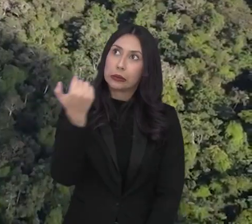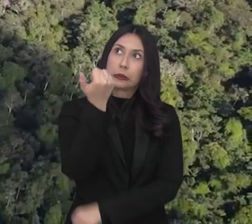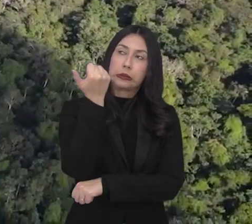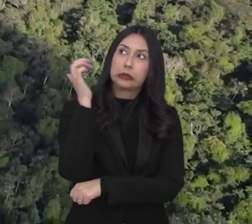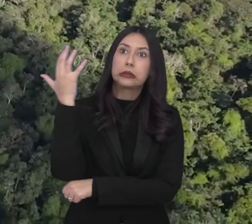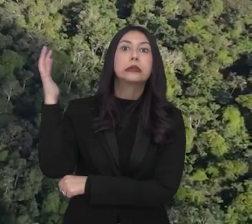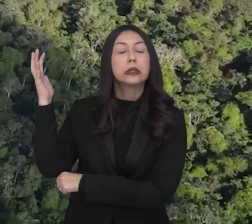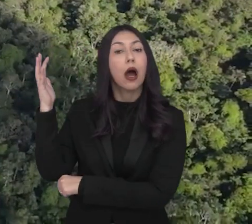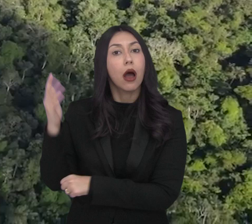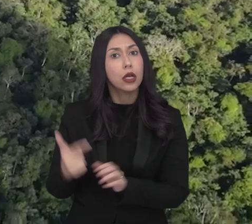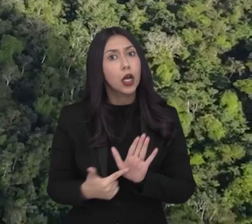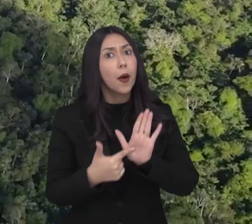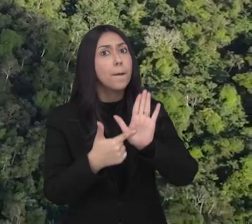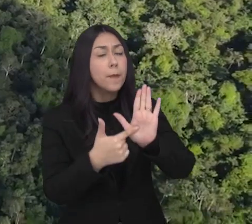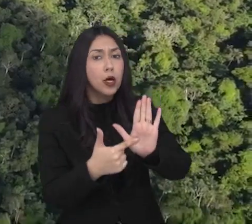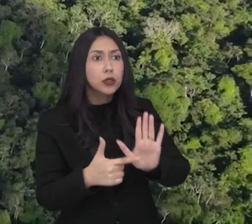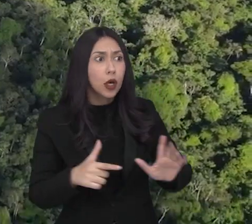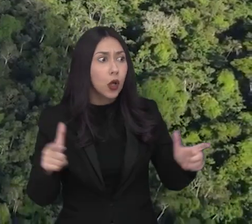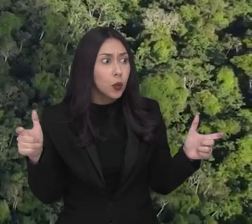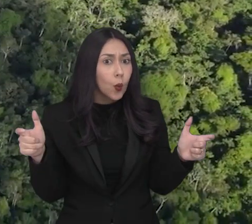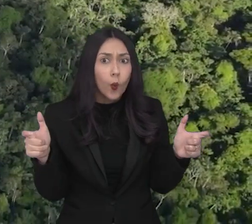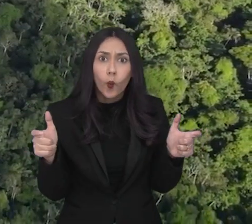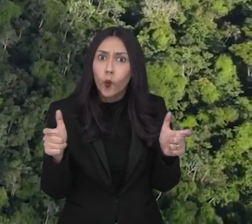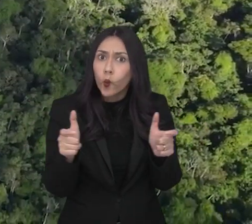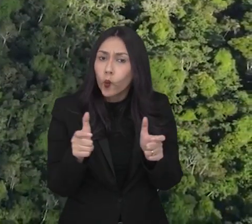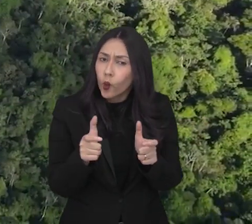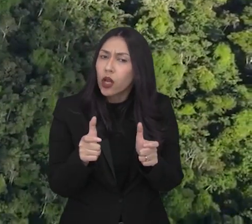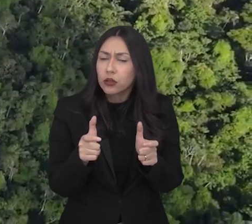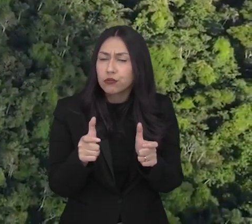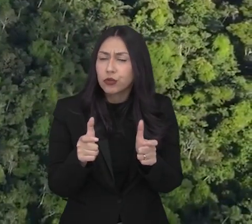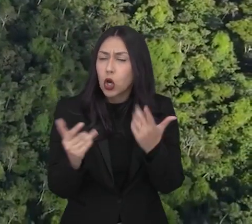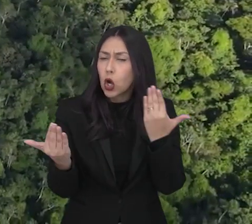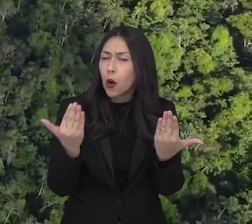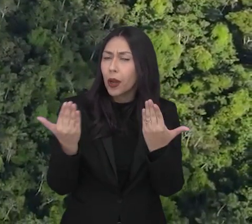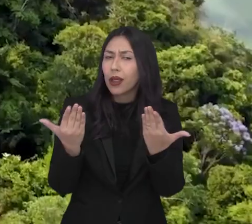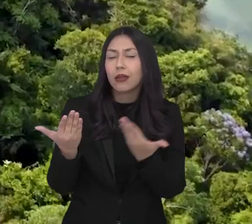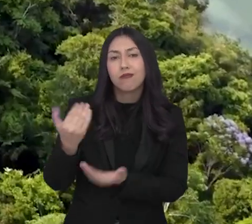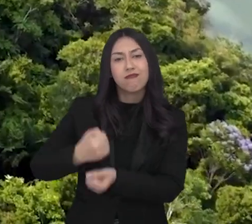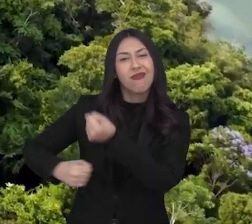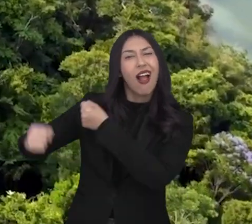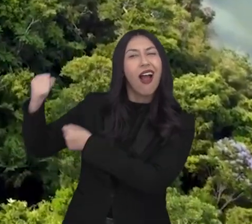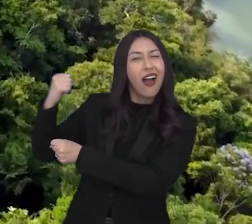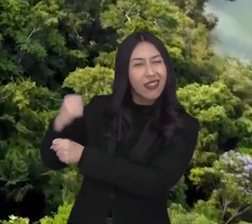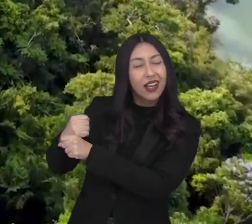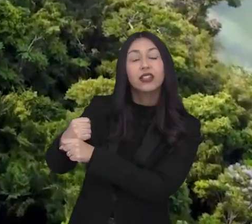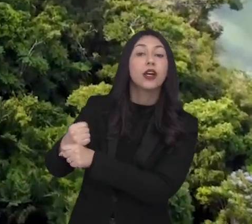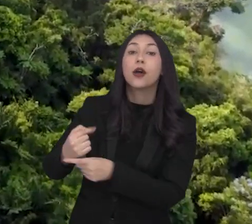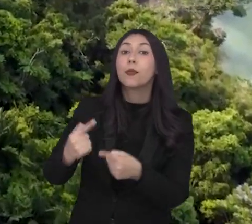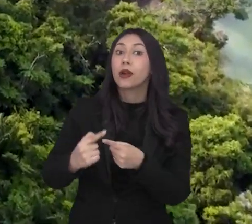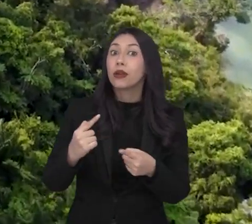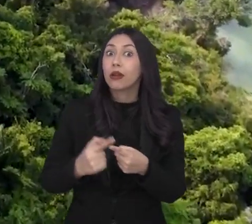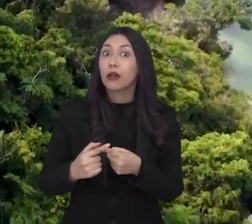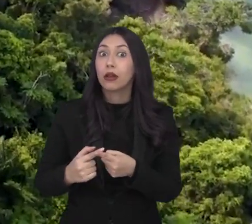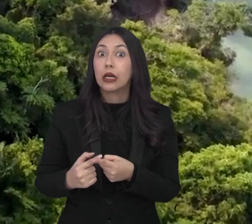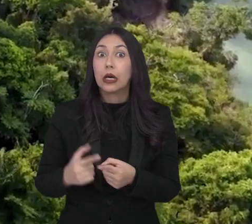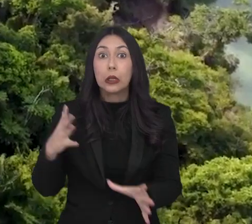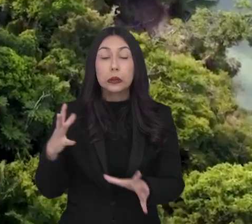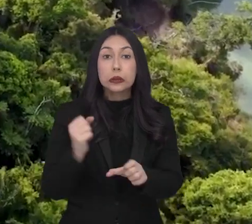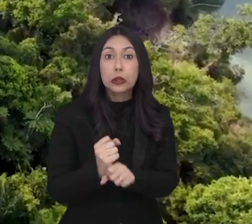de verde. O número indica uma redução em relação ao período anterior, quando o desmatamento na região